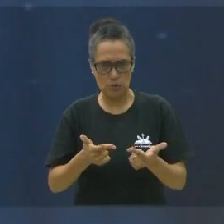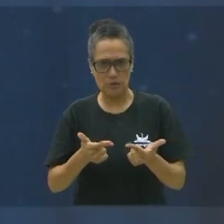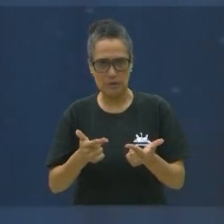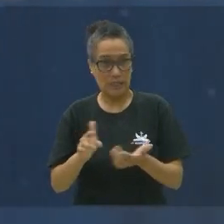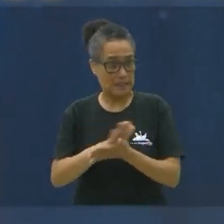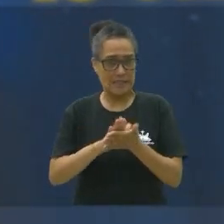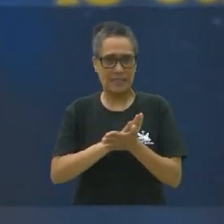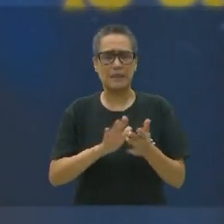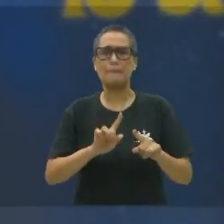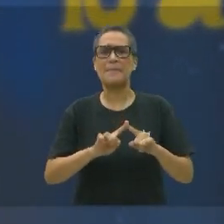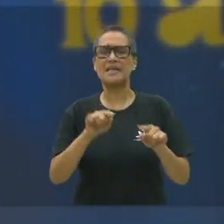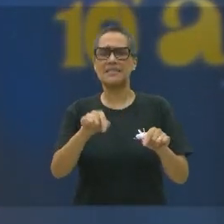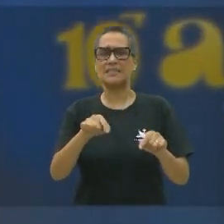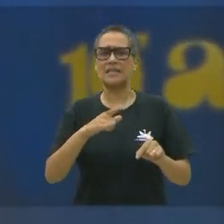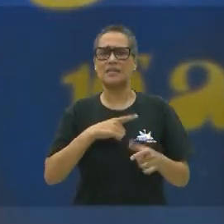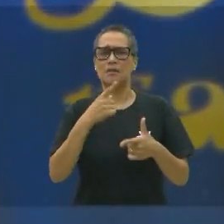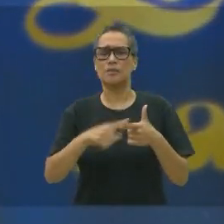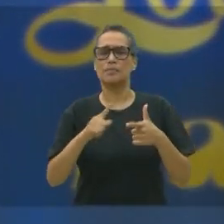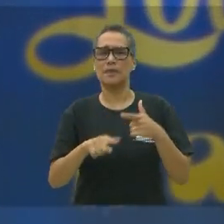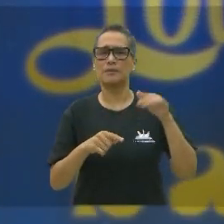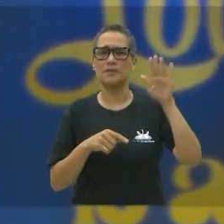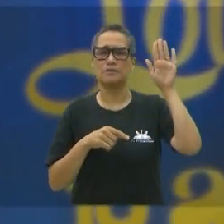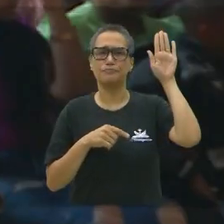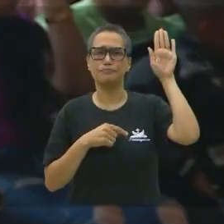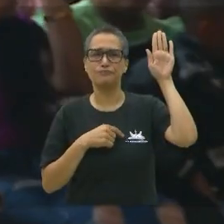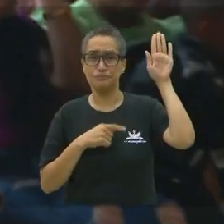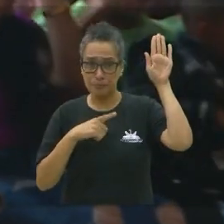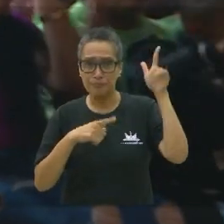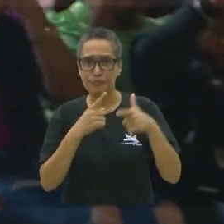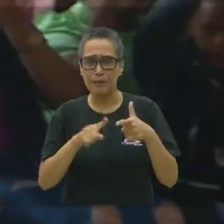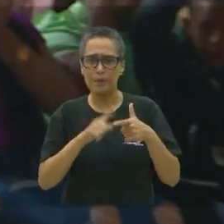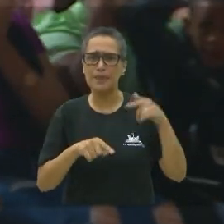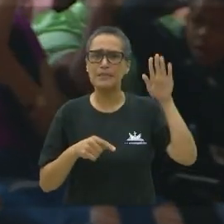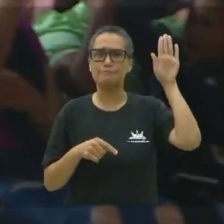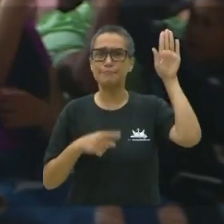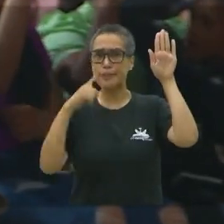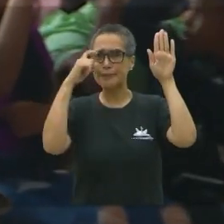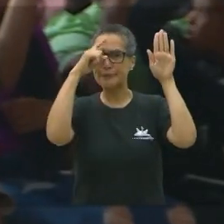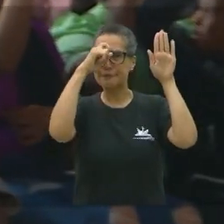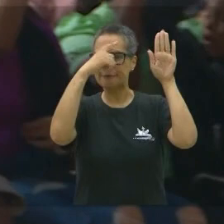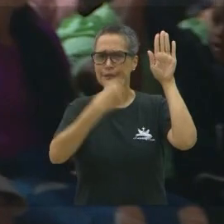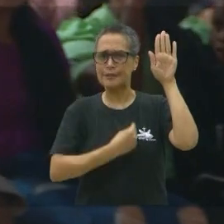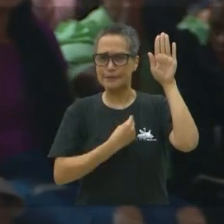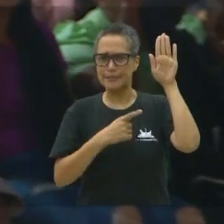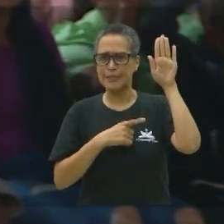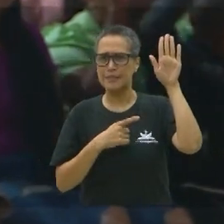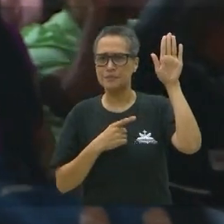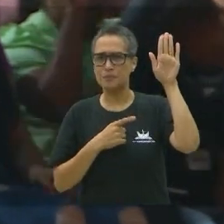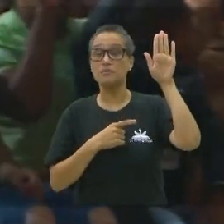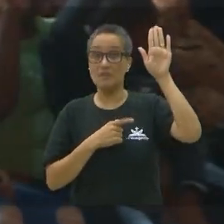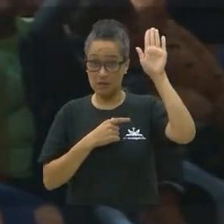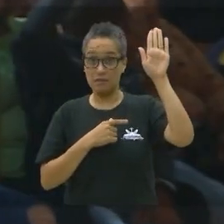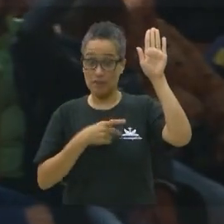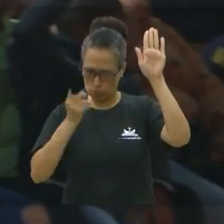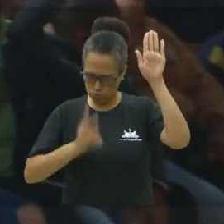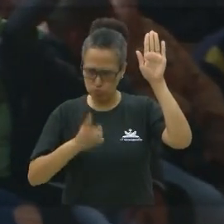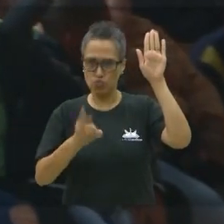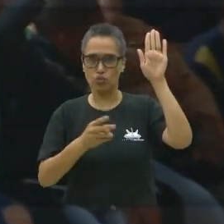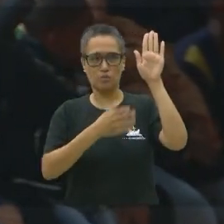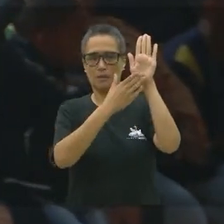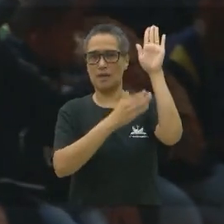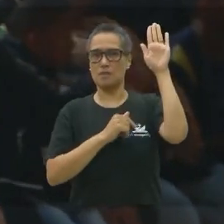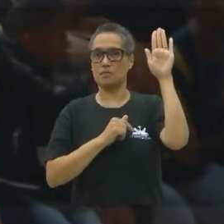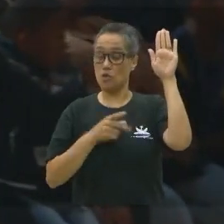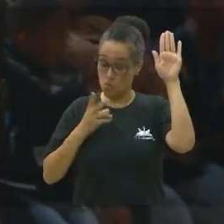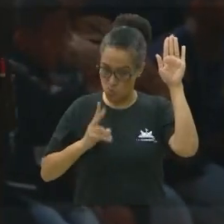Só para você ver. Quem aqui tem problema? Pode levantar o braço. Quem tem problema, dificuldade na vida? Levanta o braço. Fica o braço levantado.